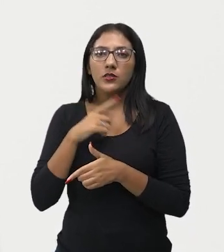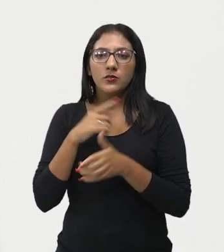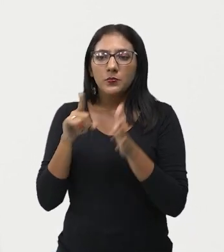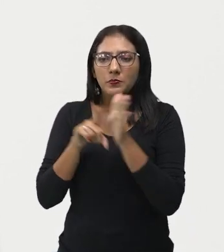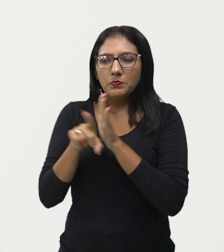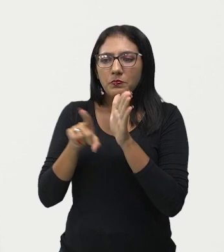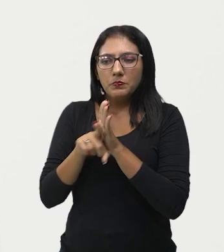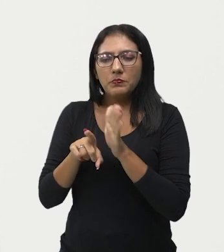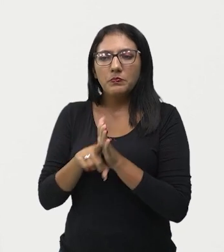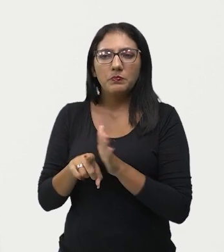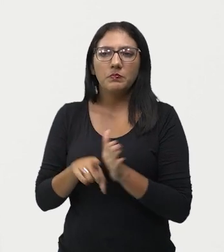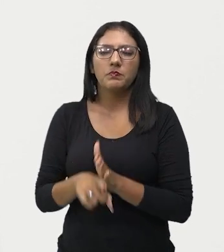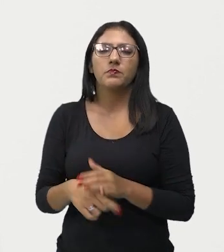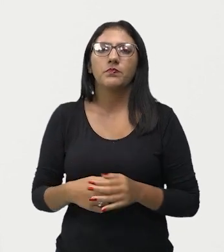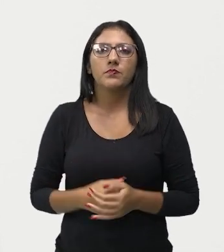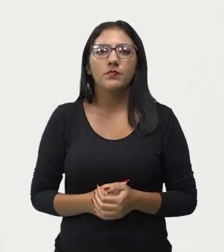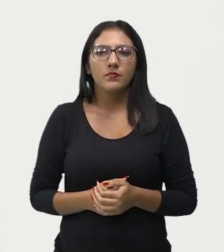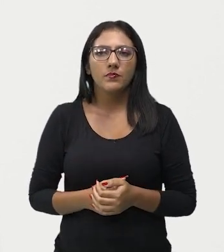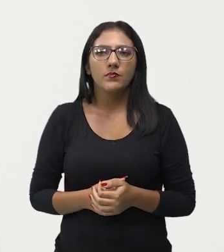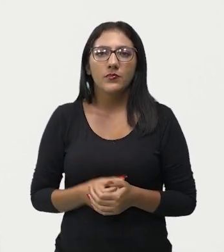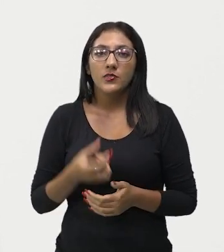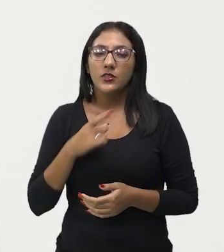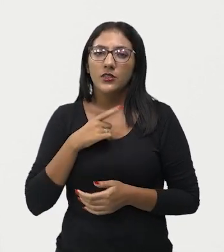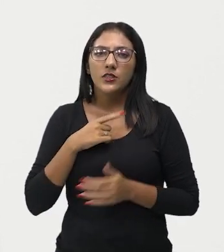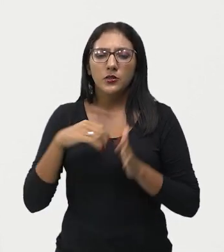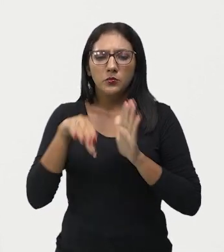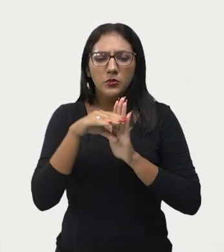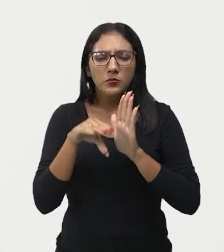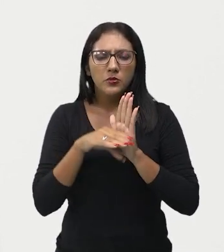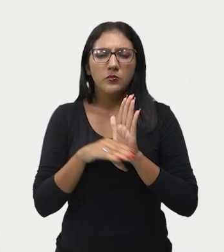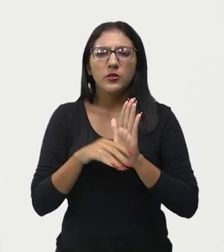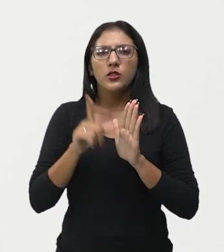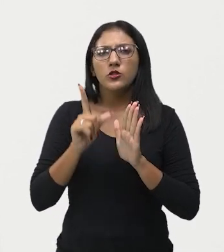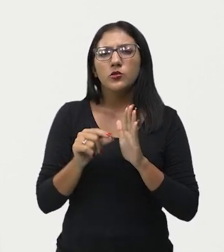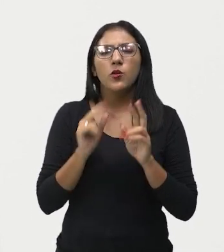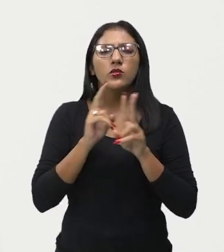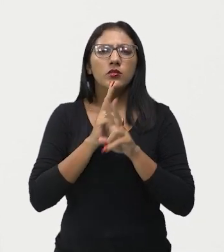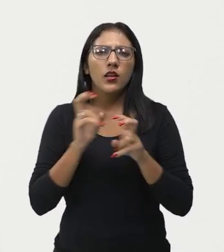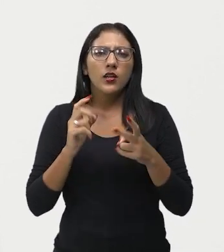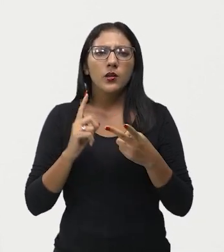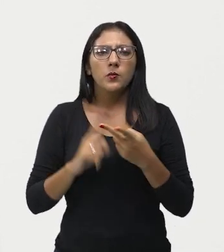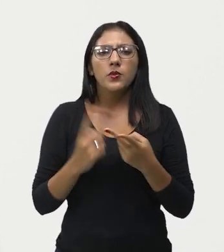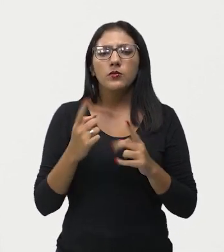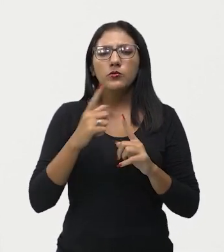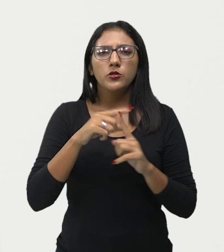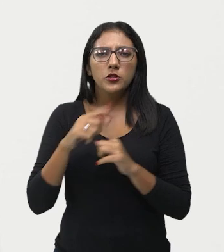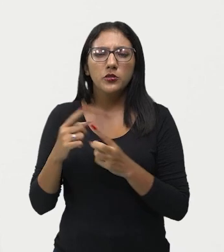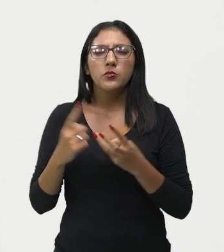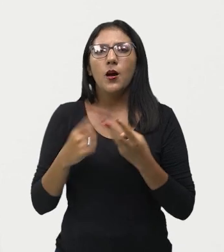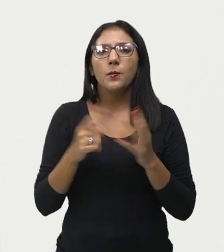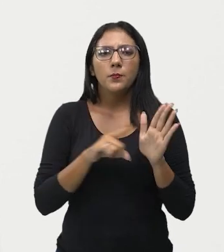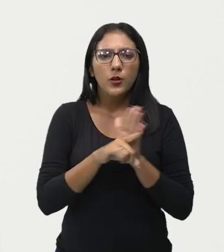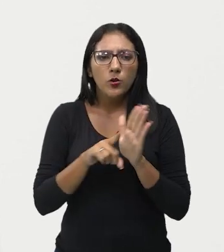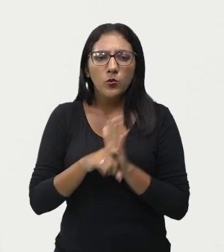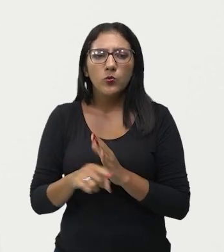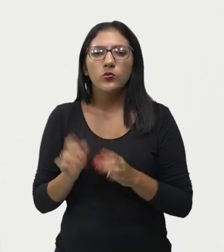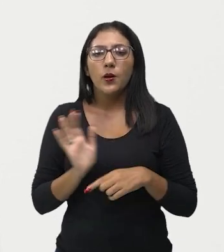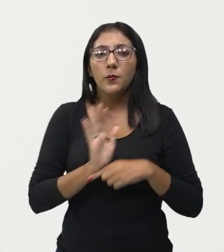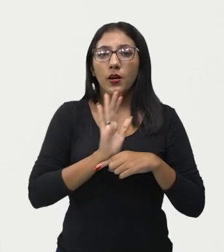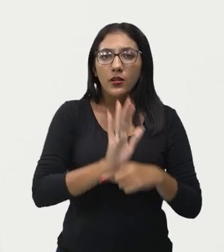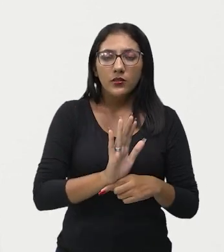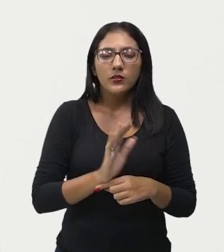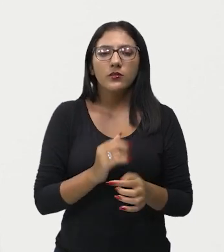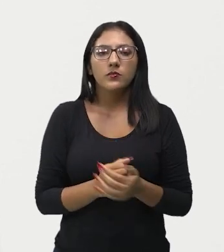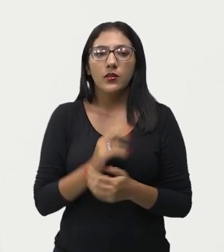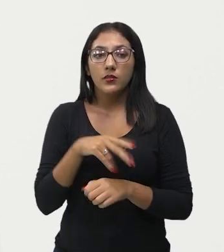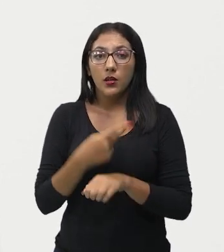alunos respondessem, né? Então, são as etapas da pesquisa. Escolhe o tema, escolhe o que vai pesquisar, elabora as perguntas e aplica o questionário e depois,